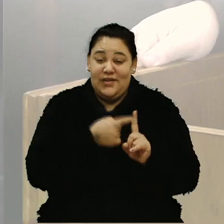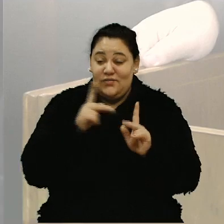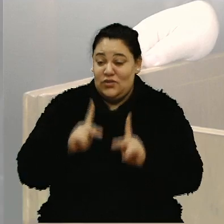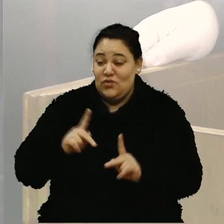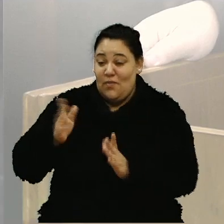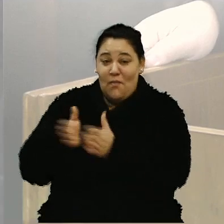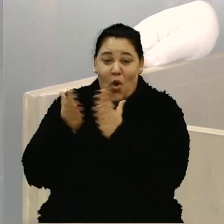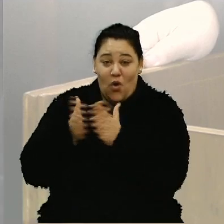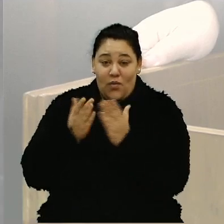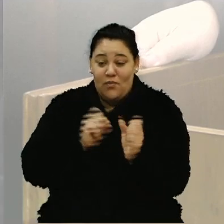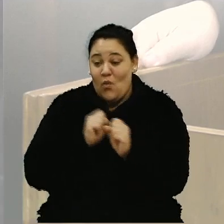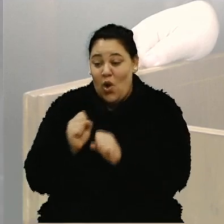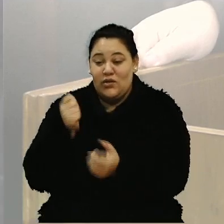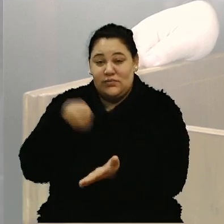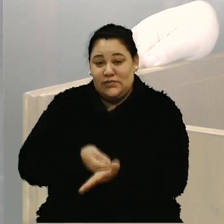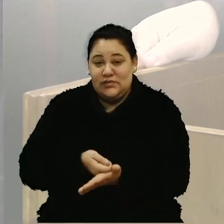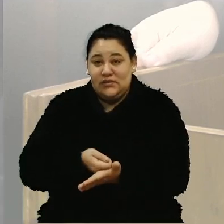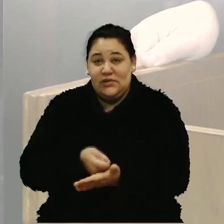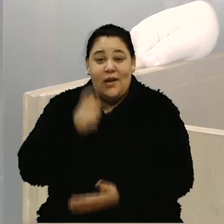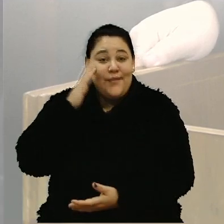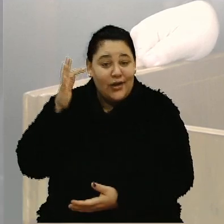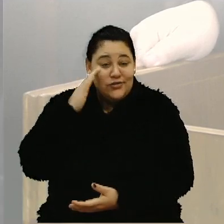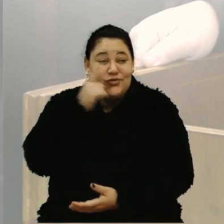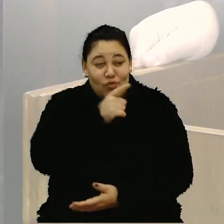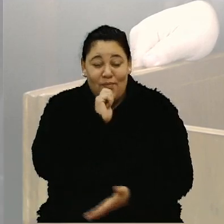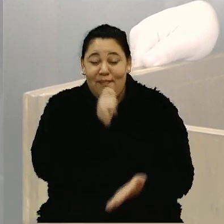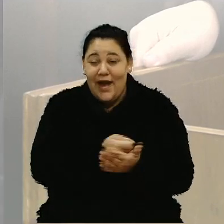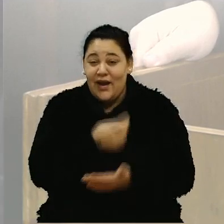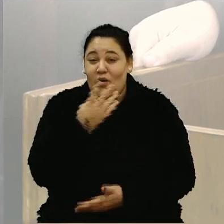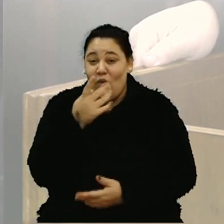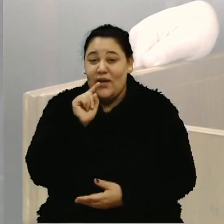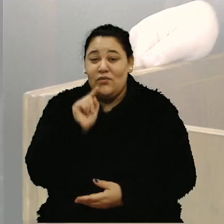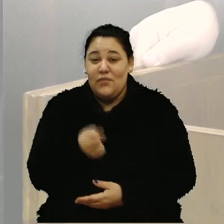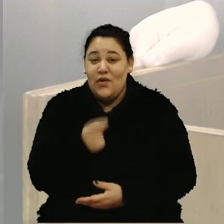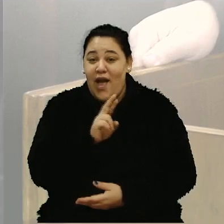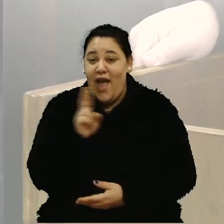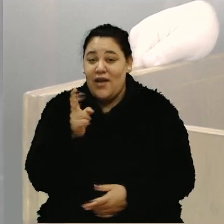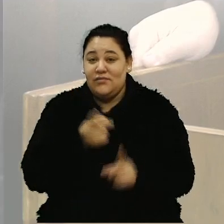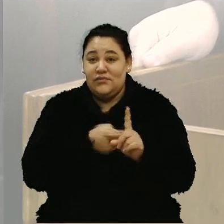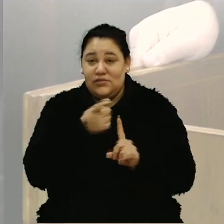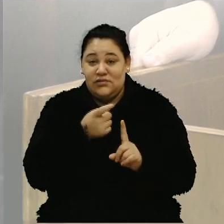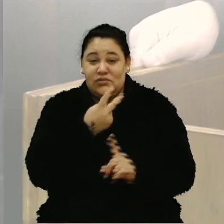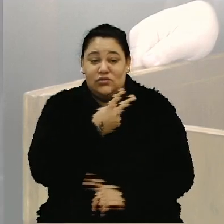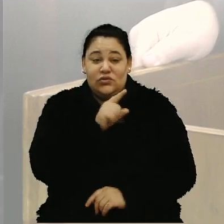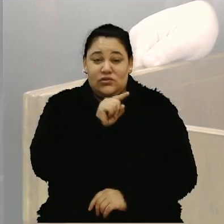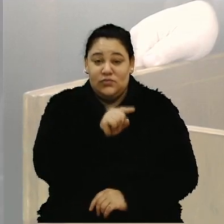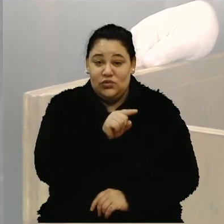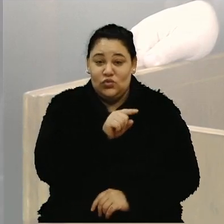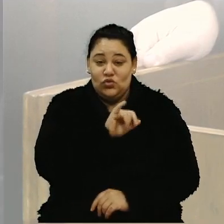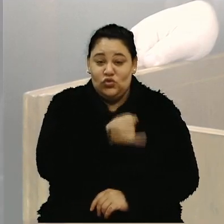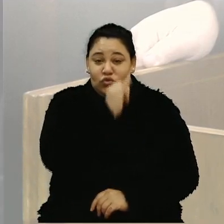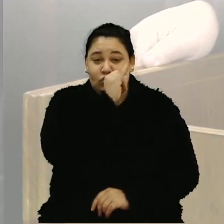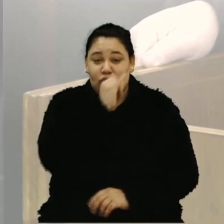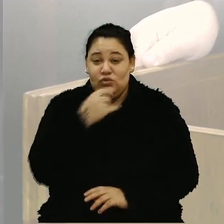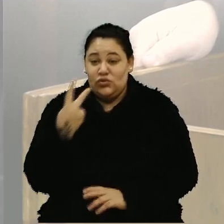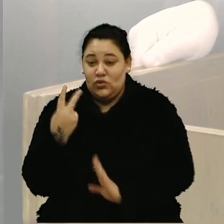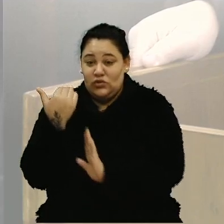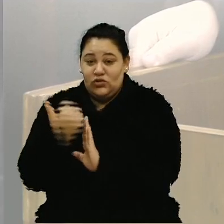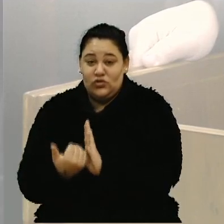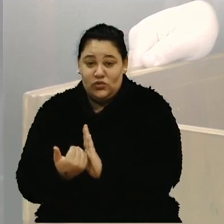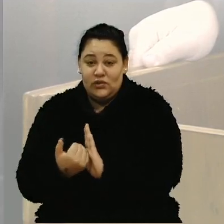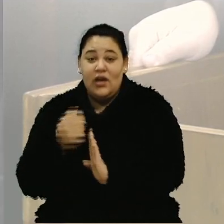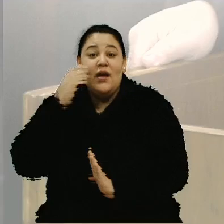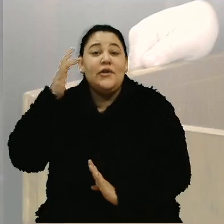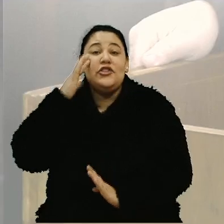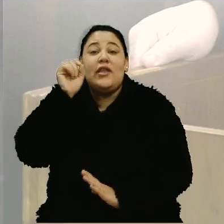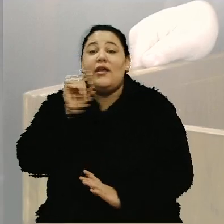pagar. Então imagina se o senhor paga R$4.000 por mês, 2.000 é de juro, 2.000 é abatido na conta. O senhor imagina quem é que vai